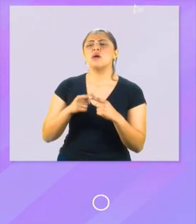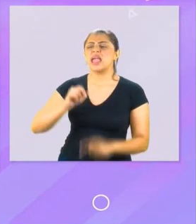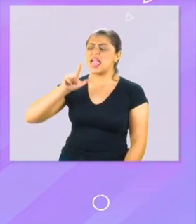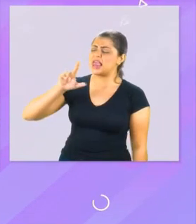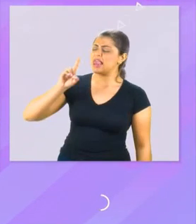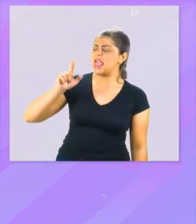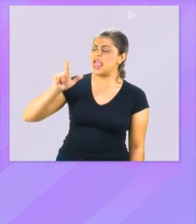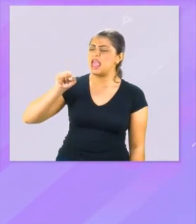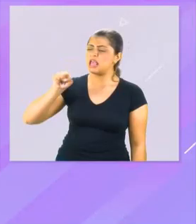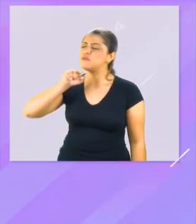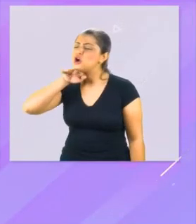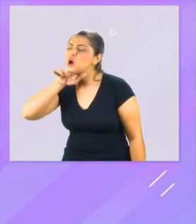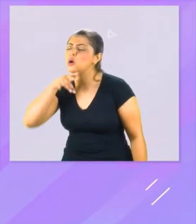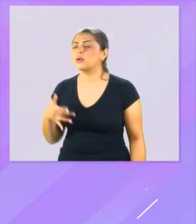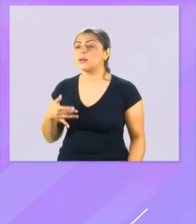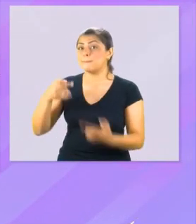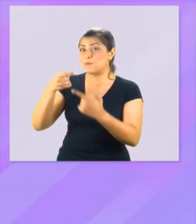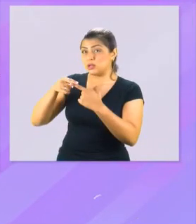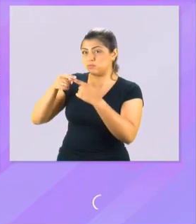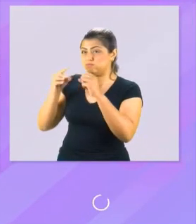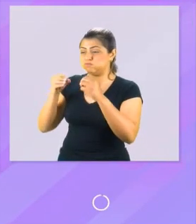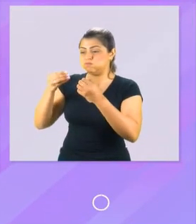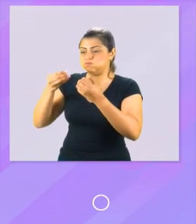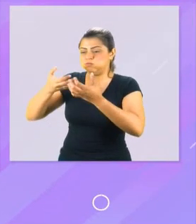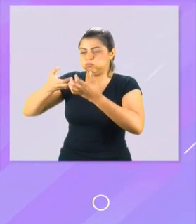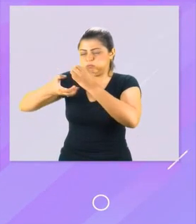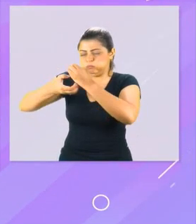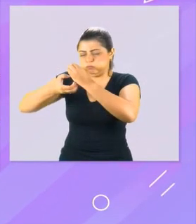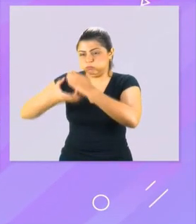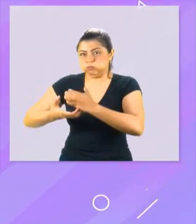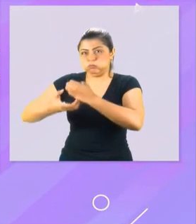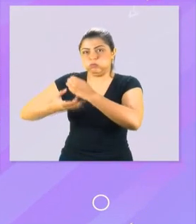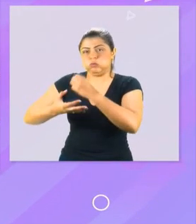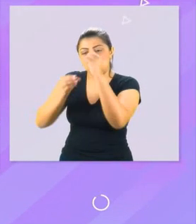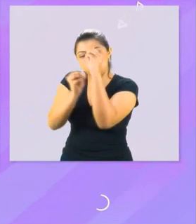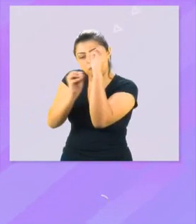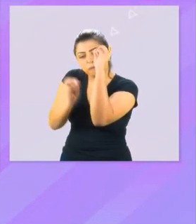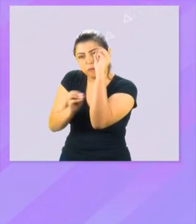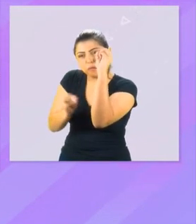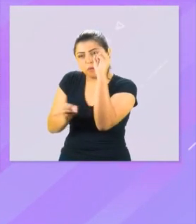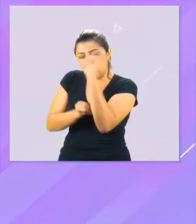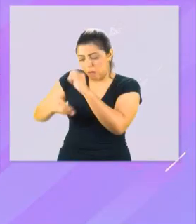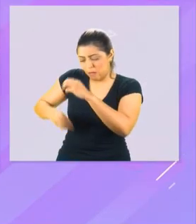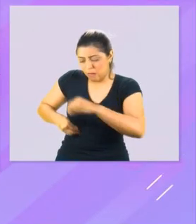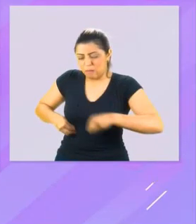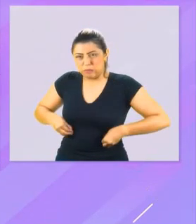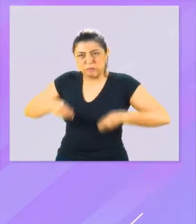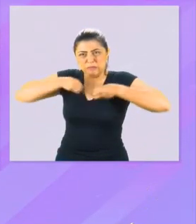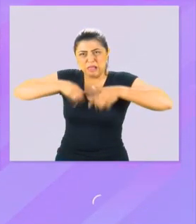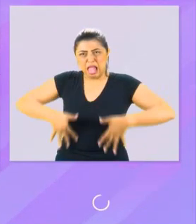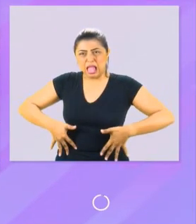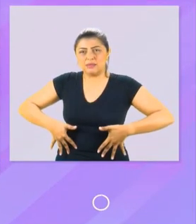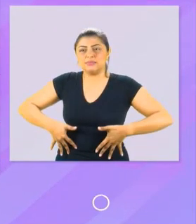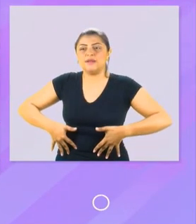lipoproteínas. Por que o LDL é considerado colesterol ruim? Porque quando em excesso, e vale lembrar aqui, quando